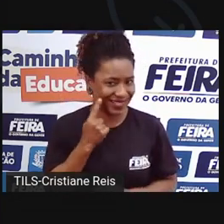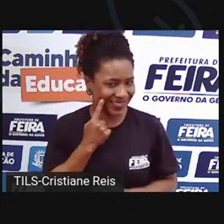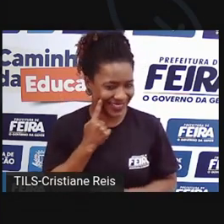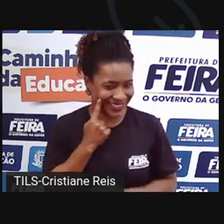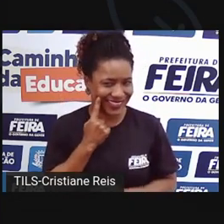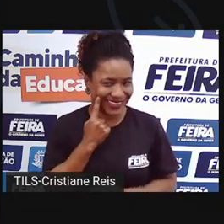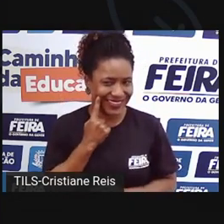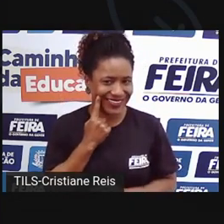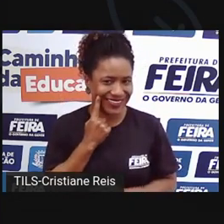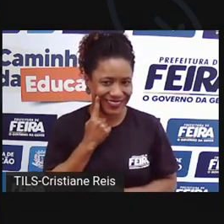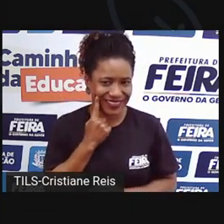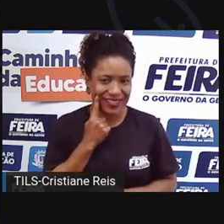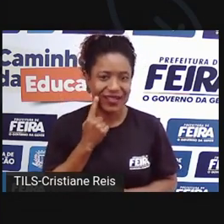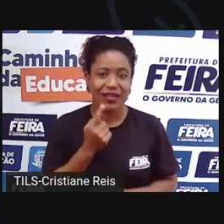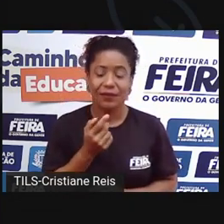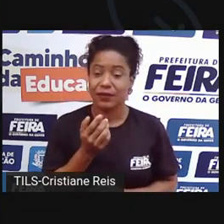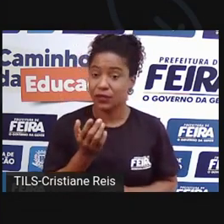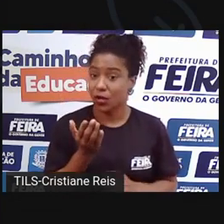Isso, ó.